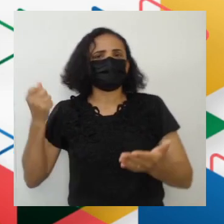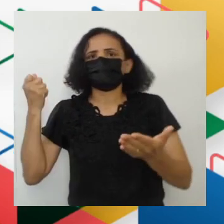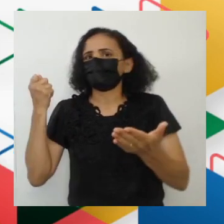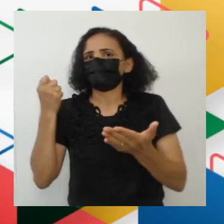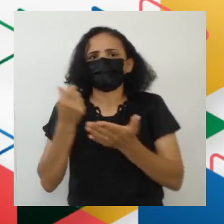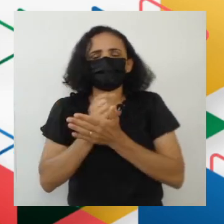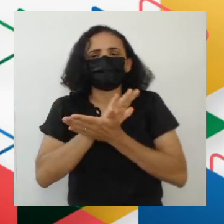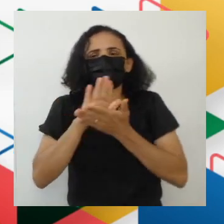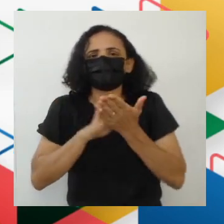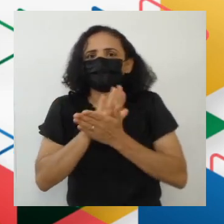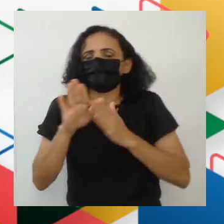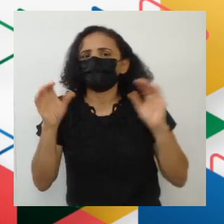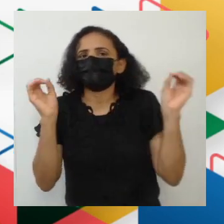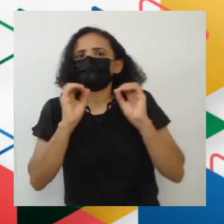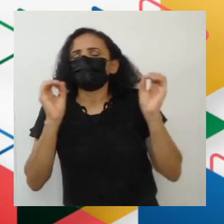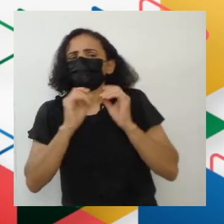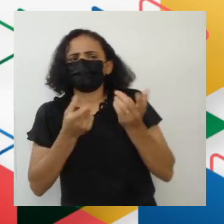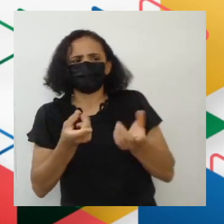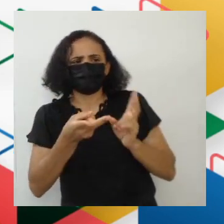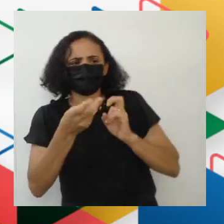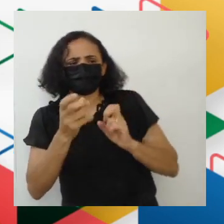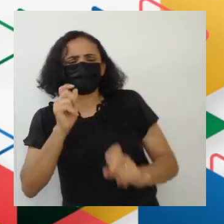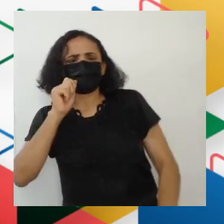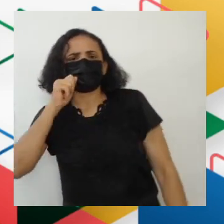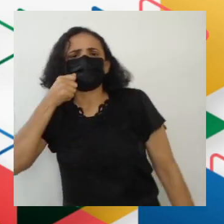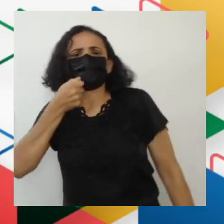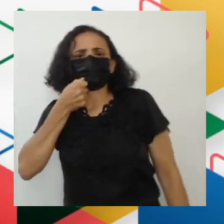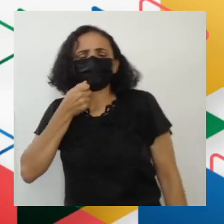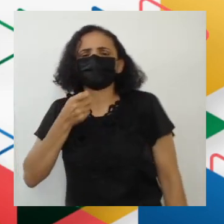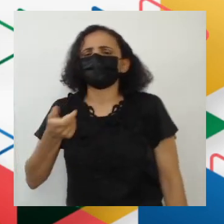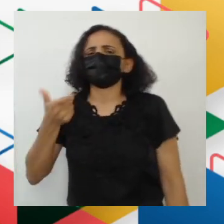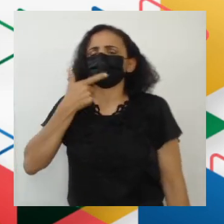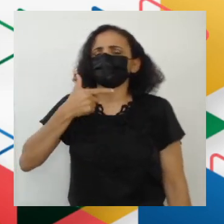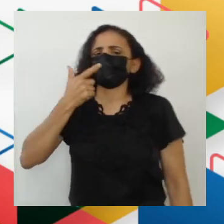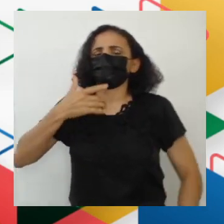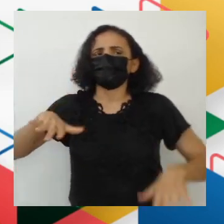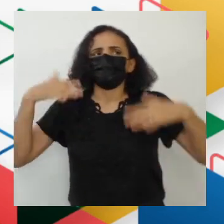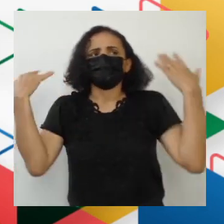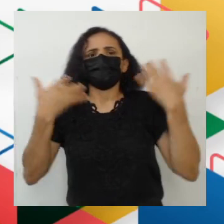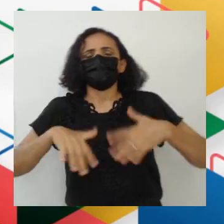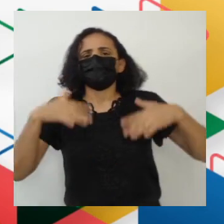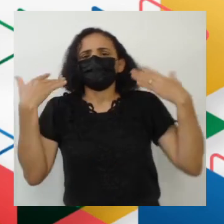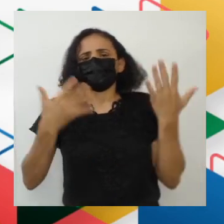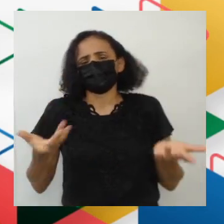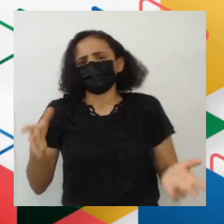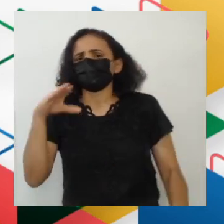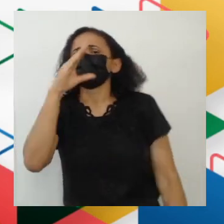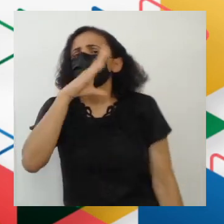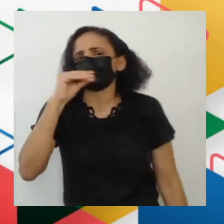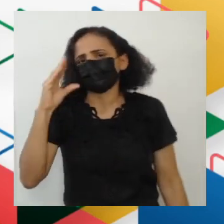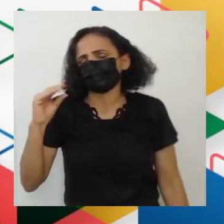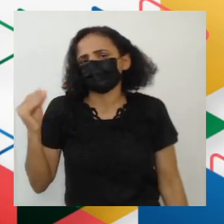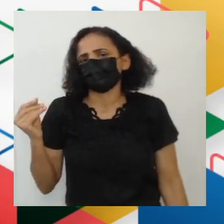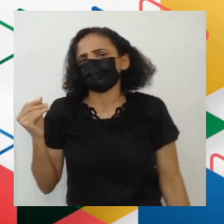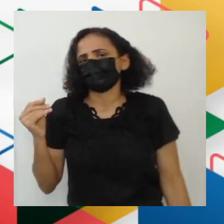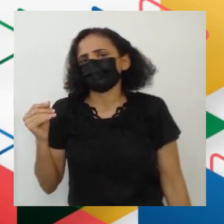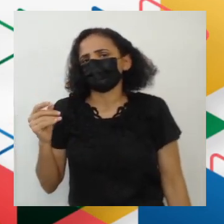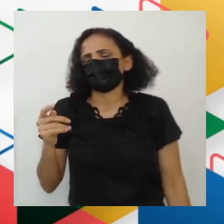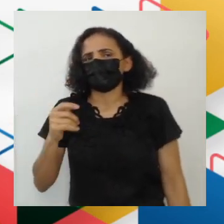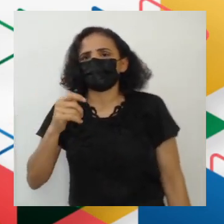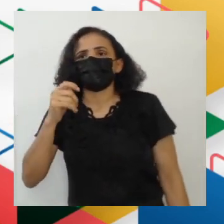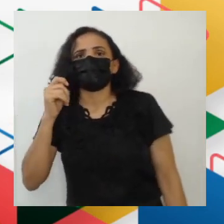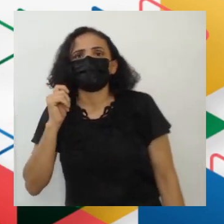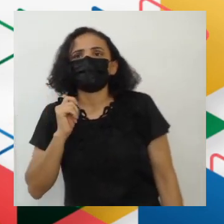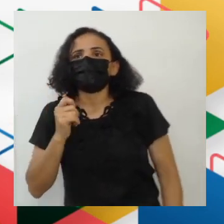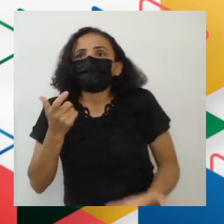dia, pois acharam o preço do pão de queijo abusivo. São adolescentes, quase